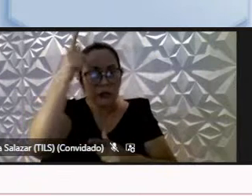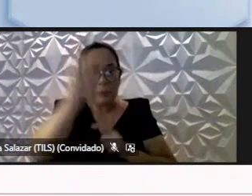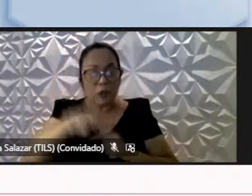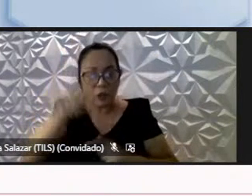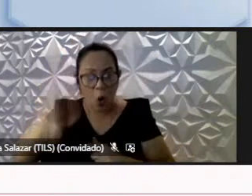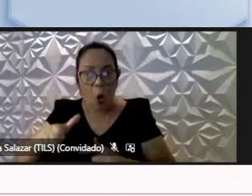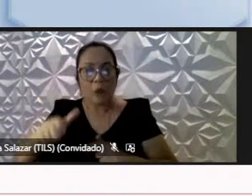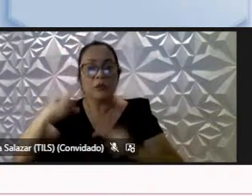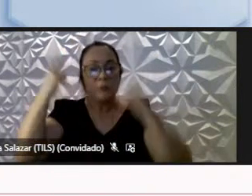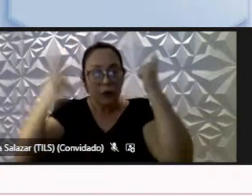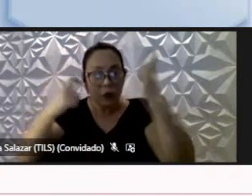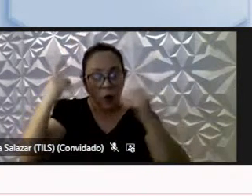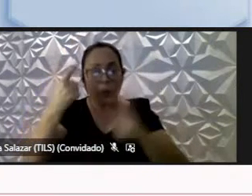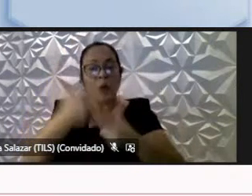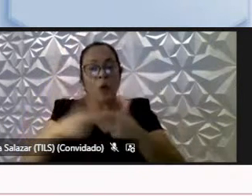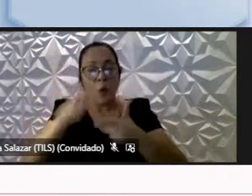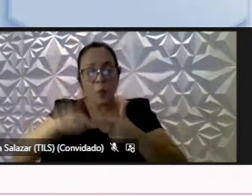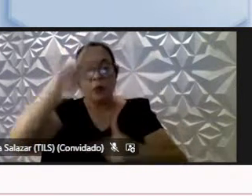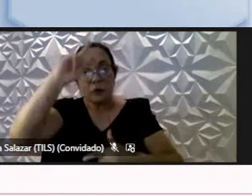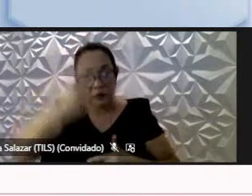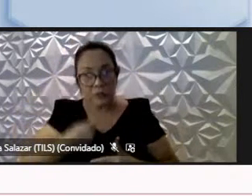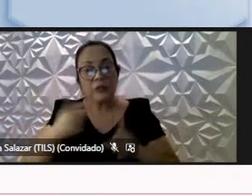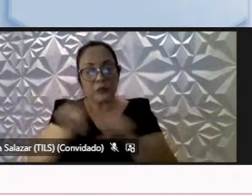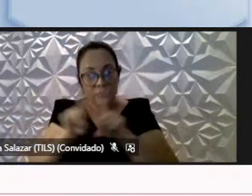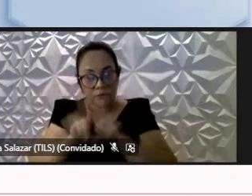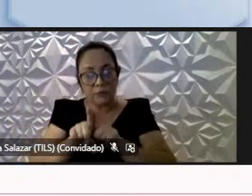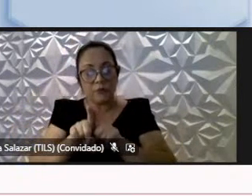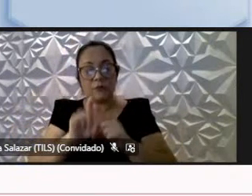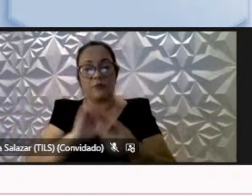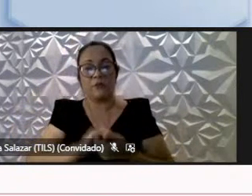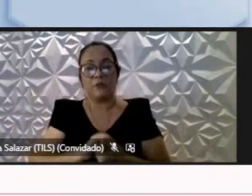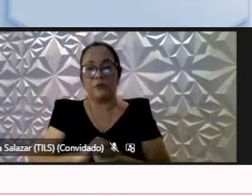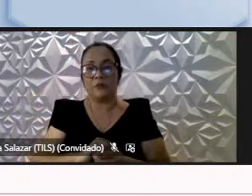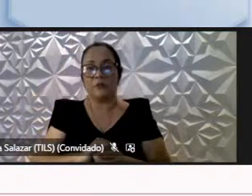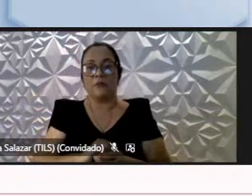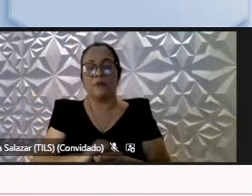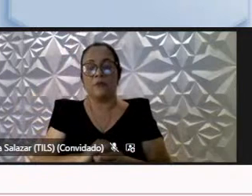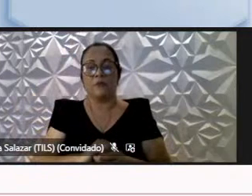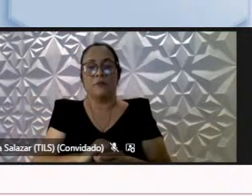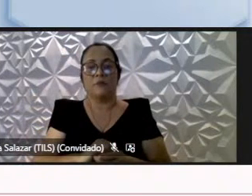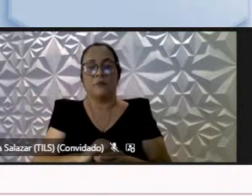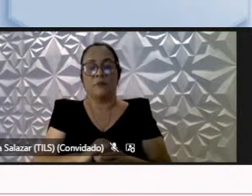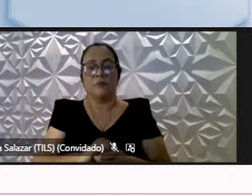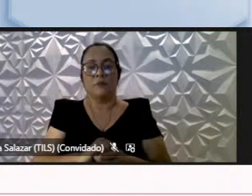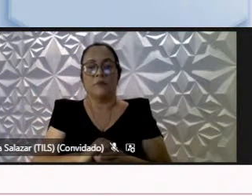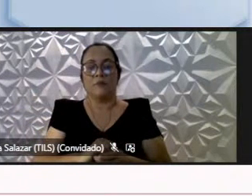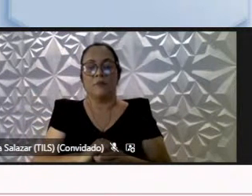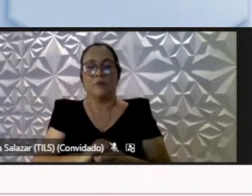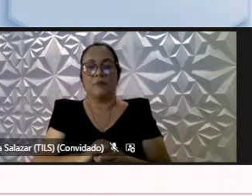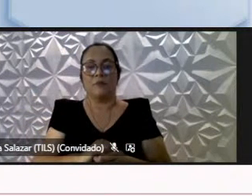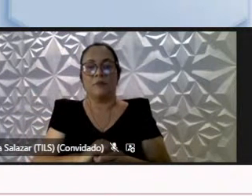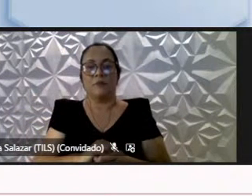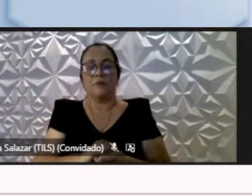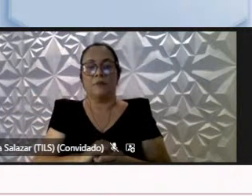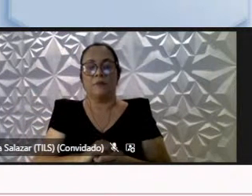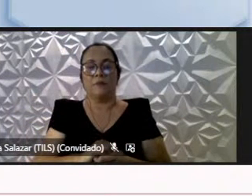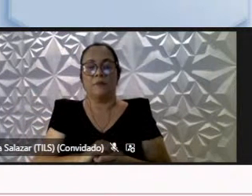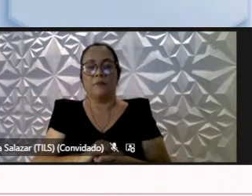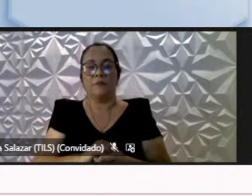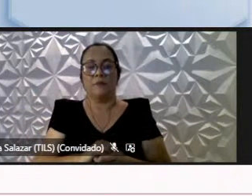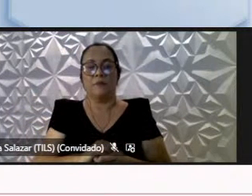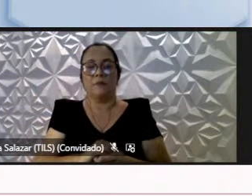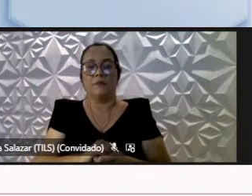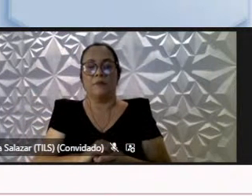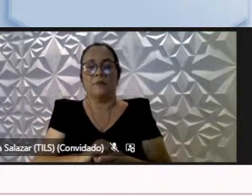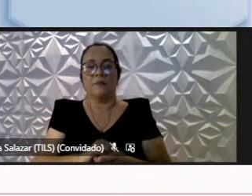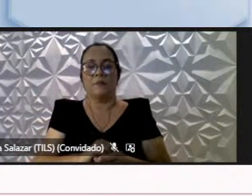And this process of reintegrative shame develops responsibility in the perpetrator, and